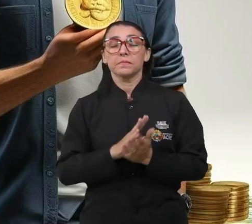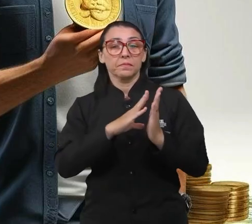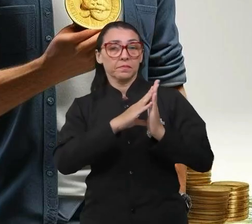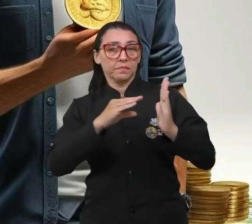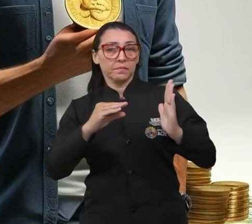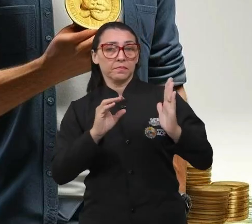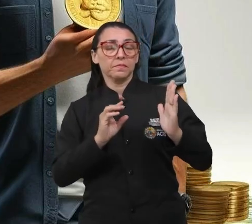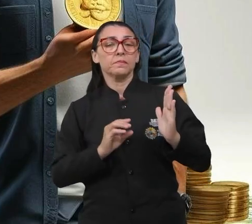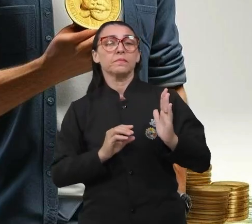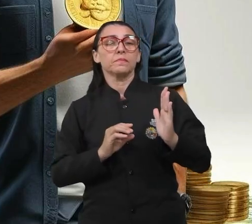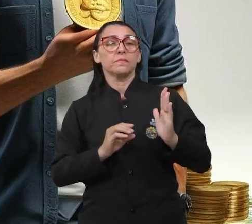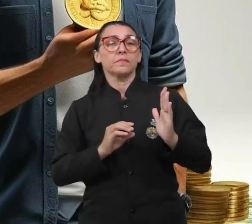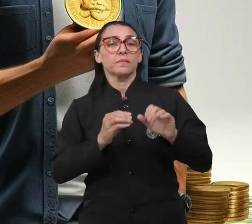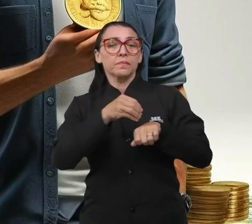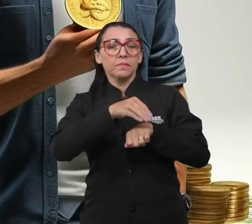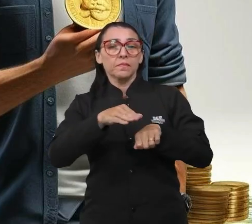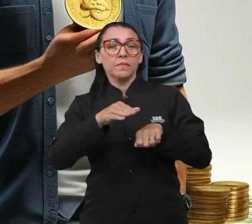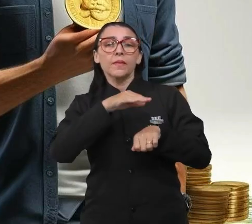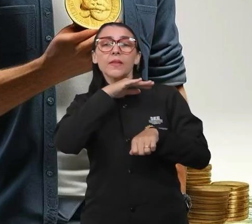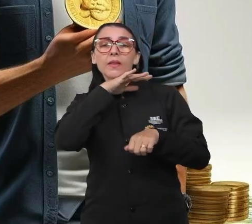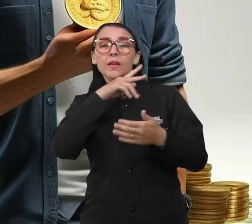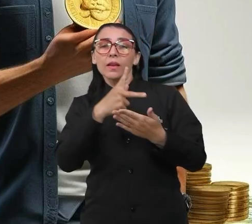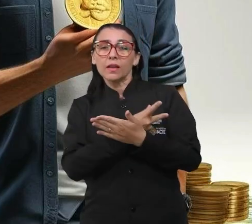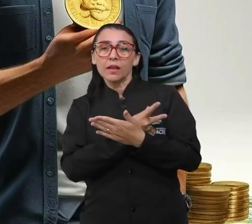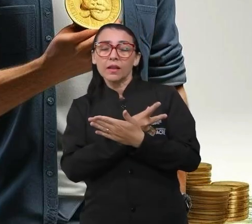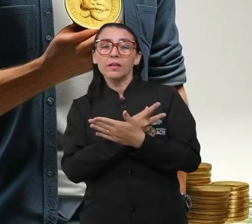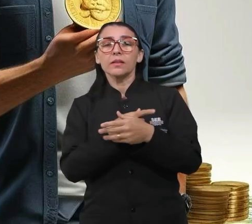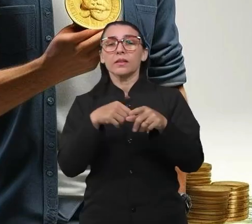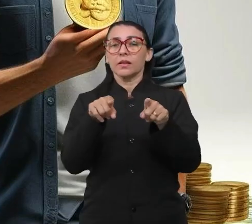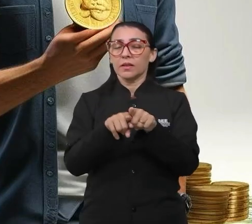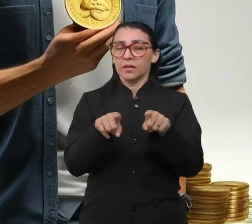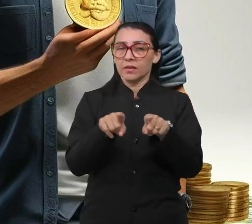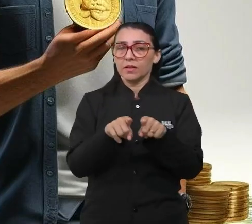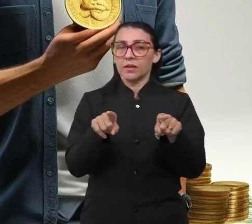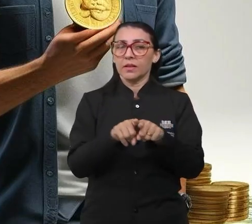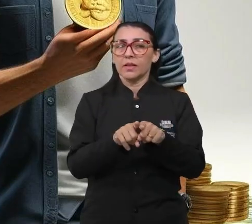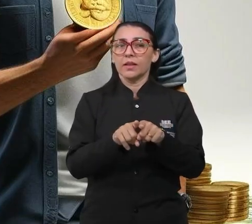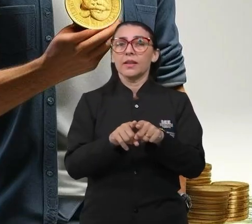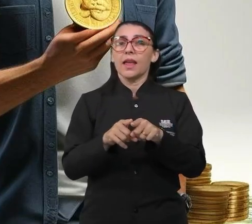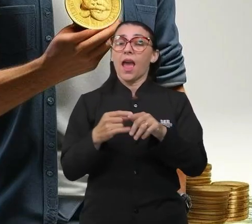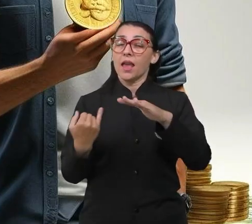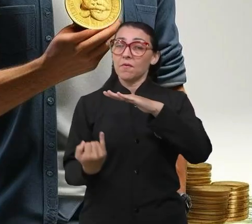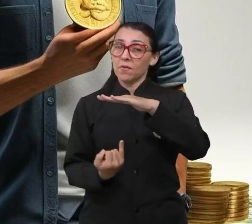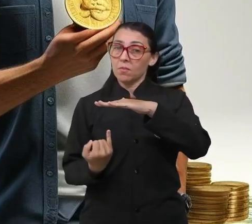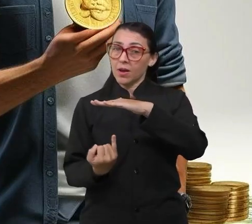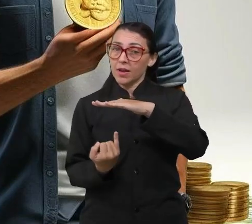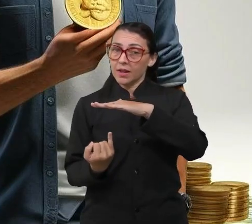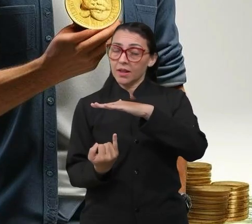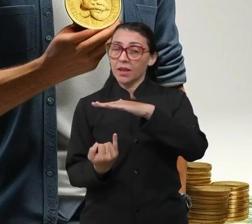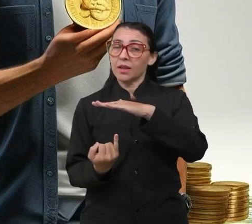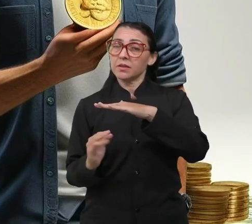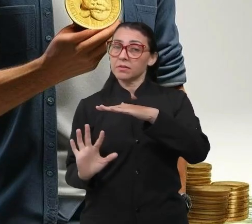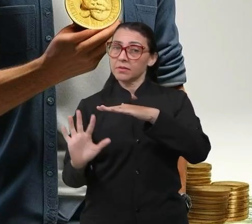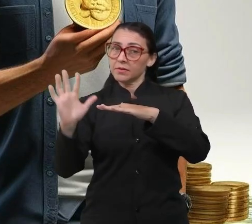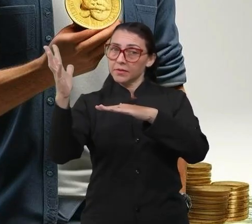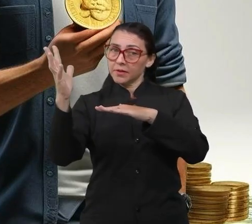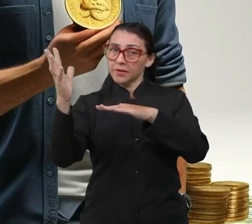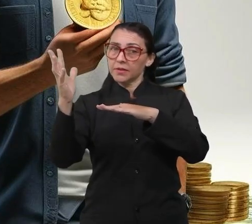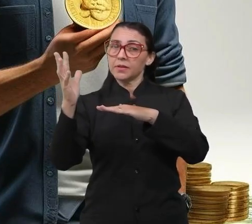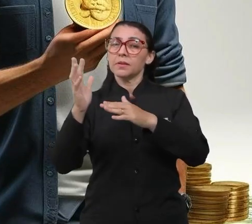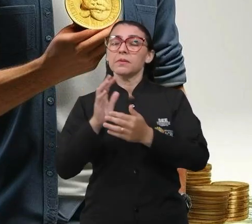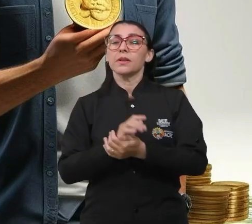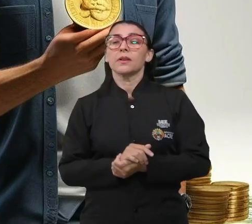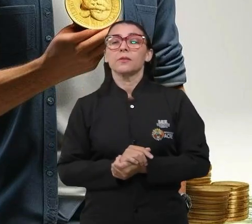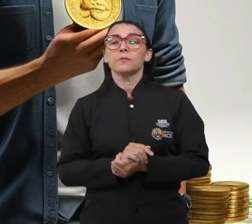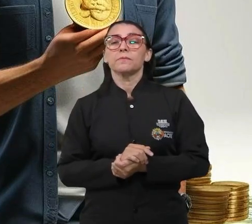reflexo direto da má distribuição de renda, também da informalidade. Em que situação da informalidade